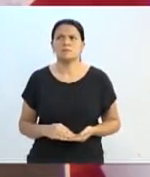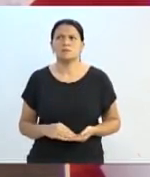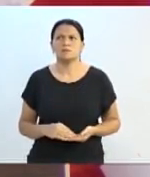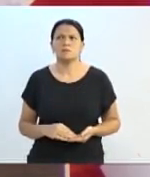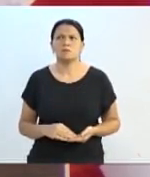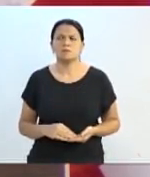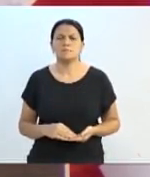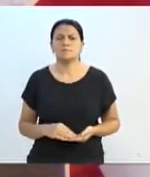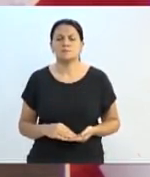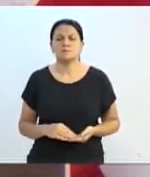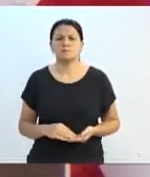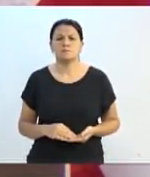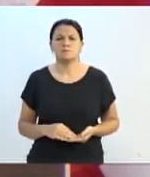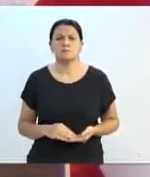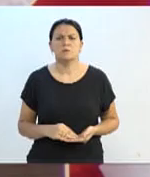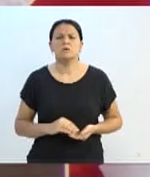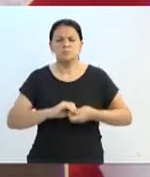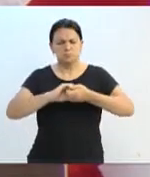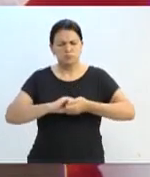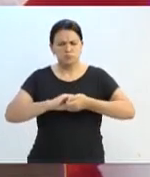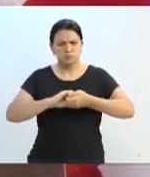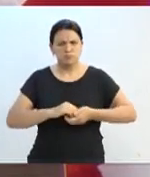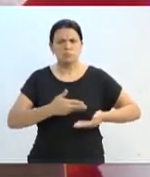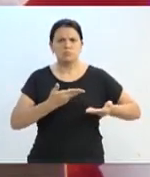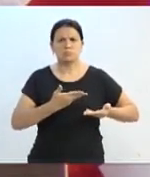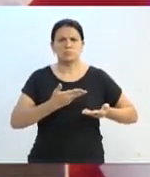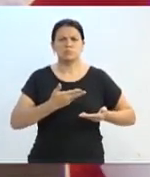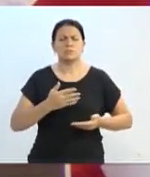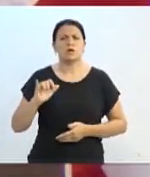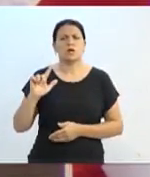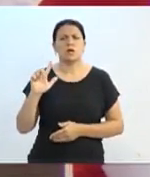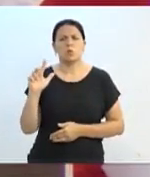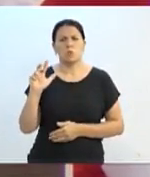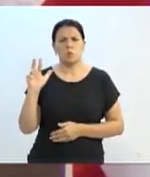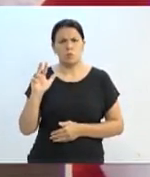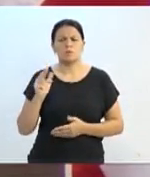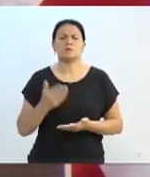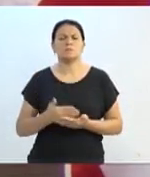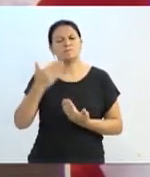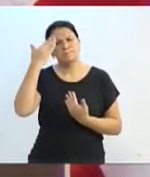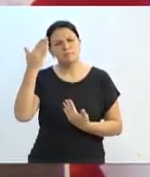quero saudar e fazer uma saudação mesmo ao nosso companheiro Lula aí. Muito obrigado aí.